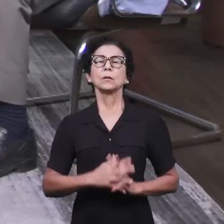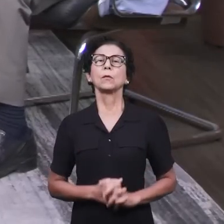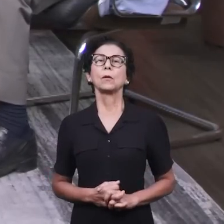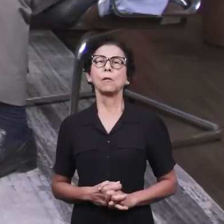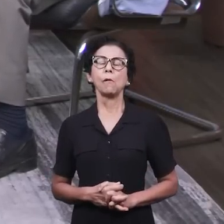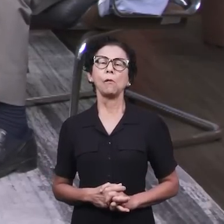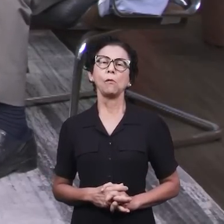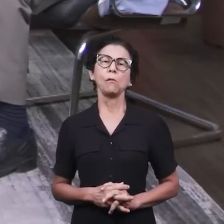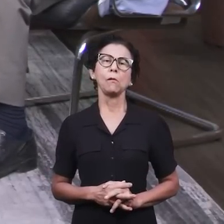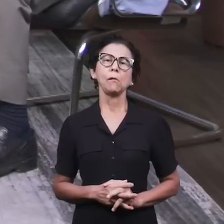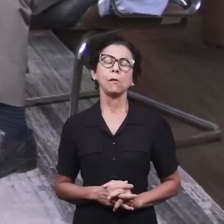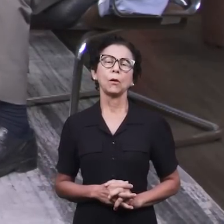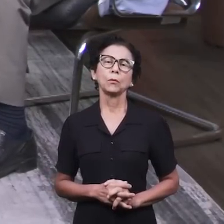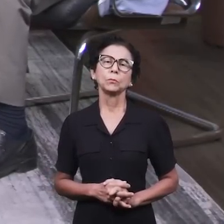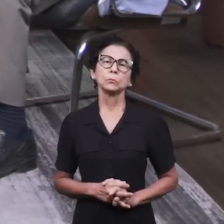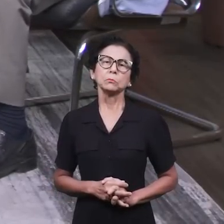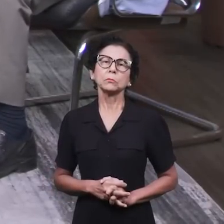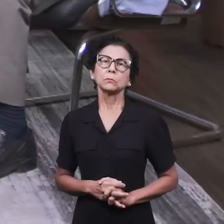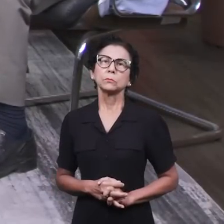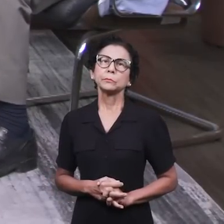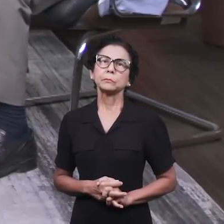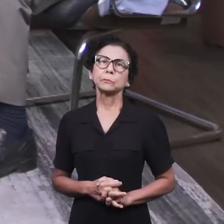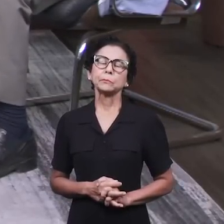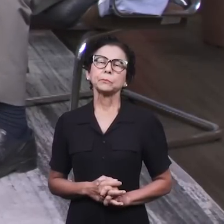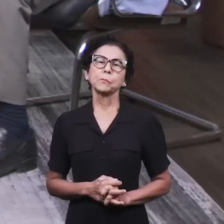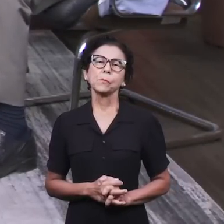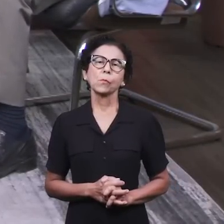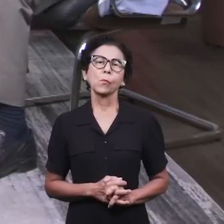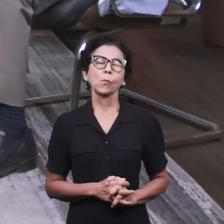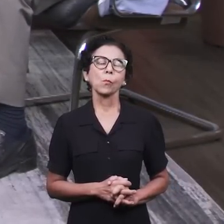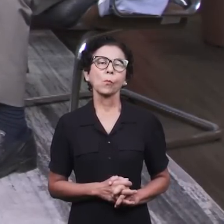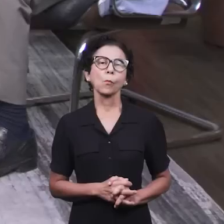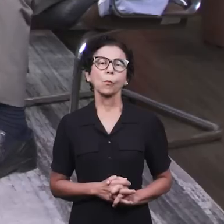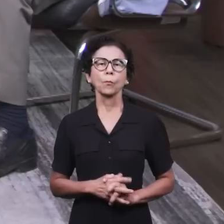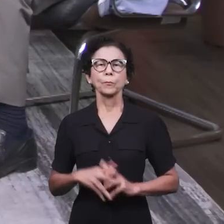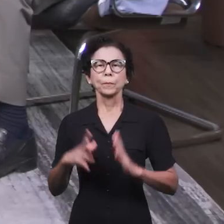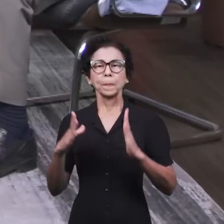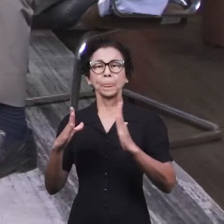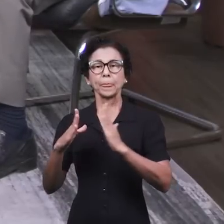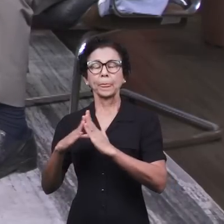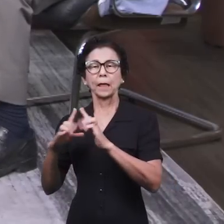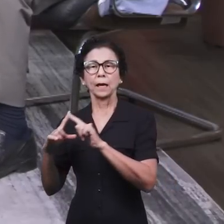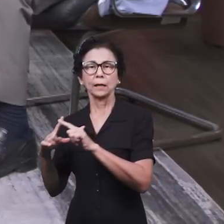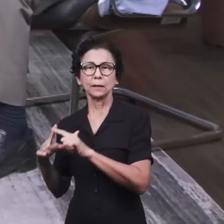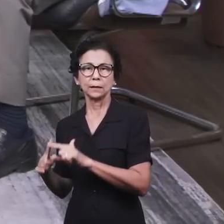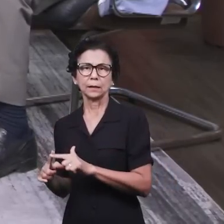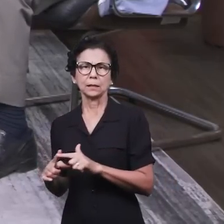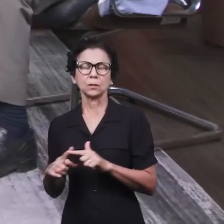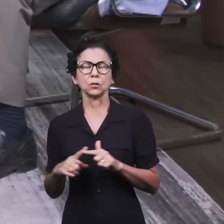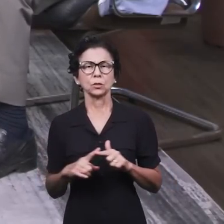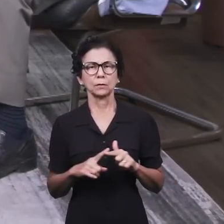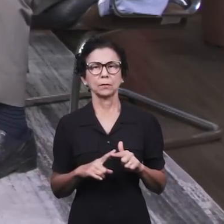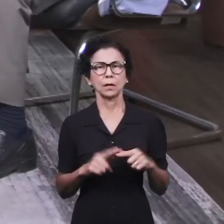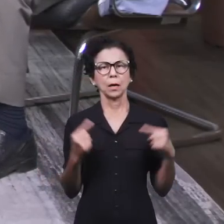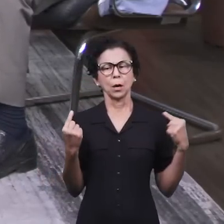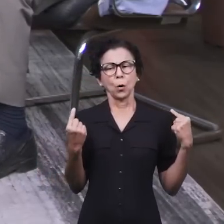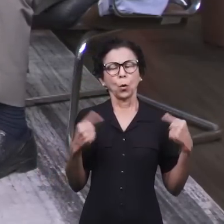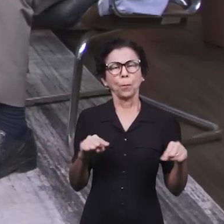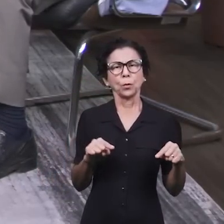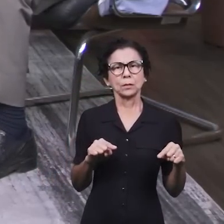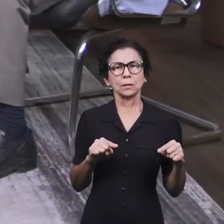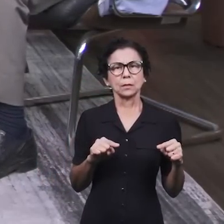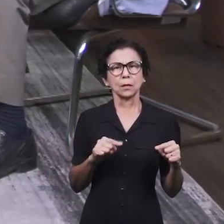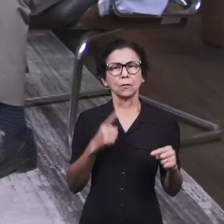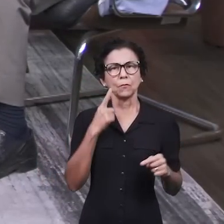é a seguinte: onde nós podemos encontrar a oposição à igreja na primeira